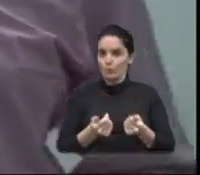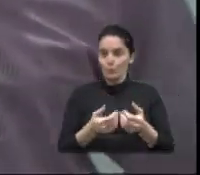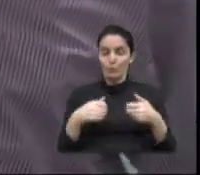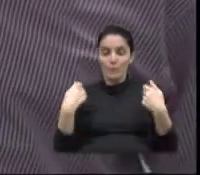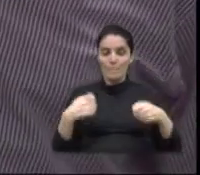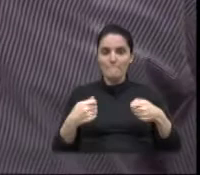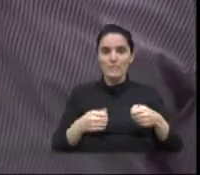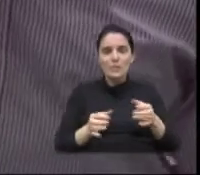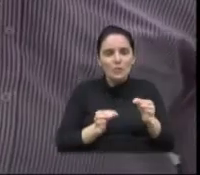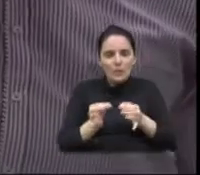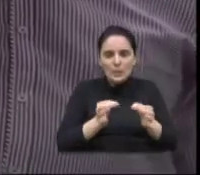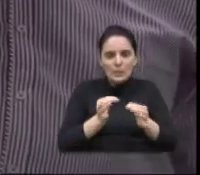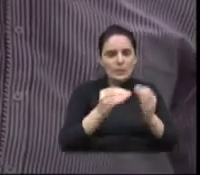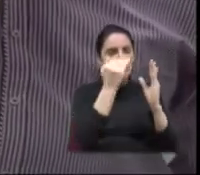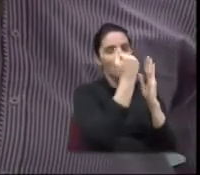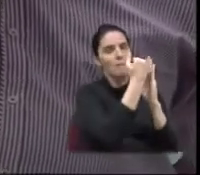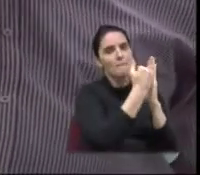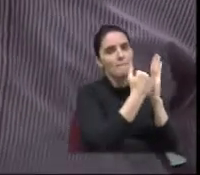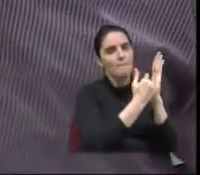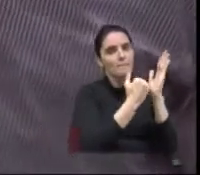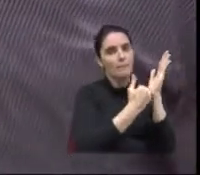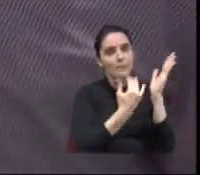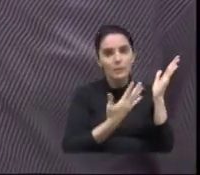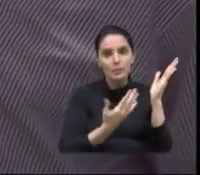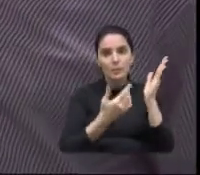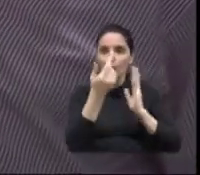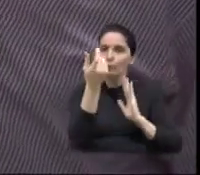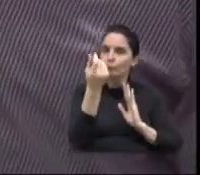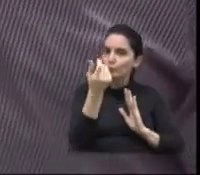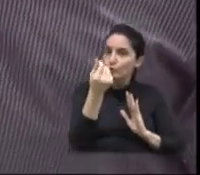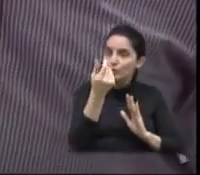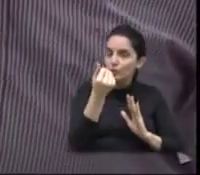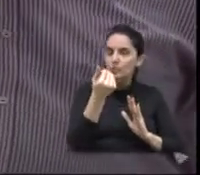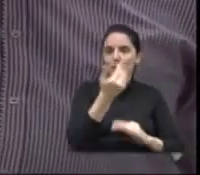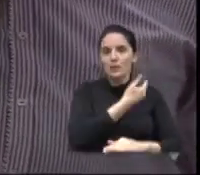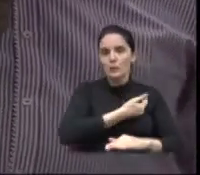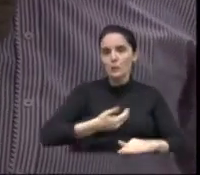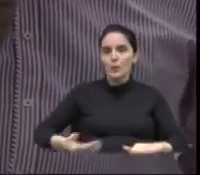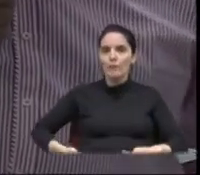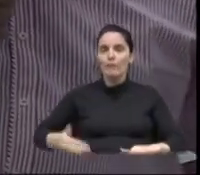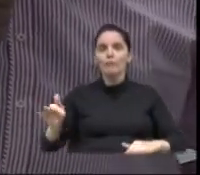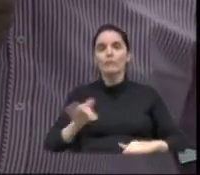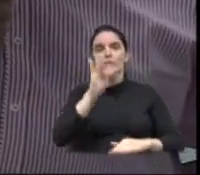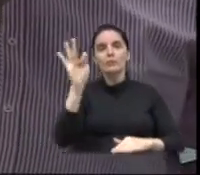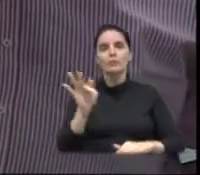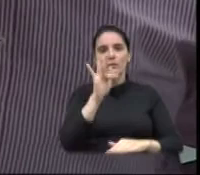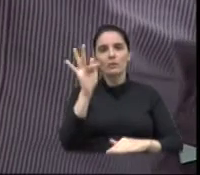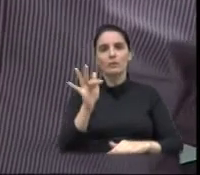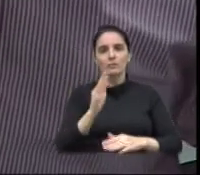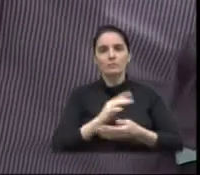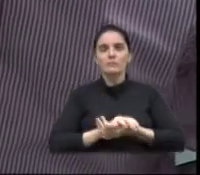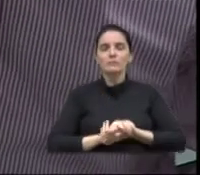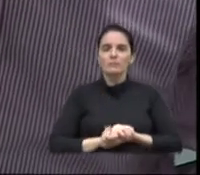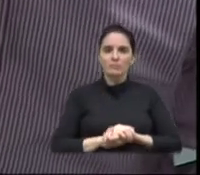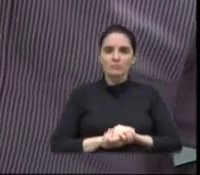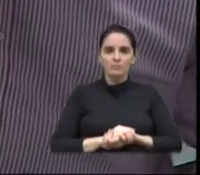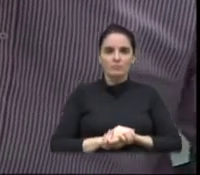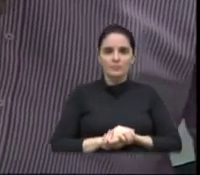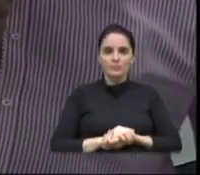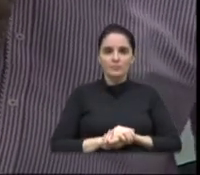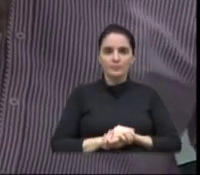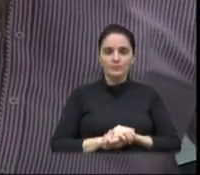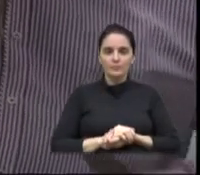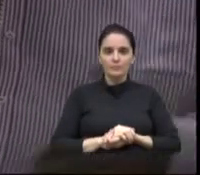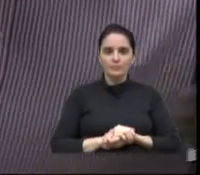organização, planejamento, tem que ter busca de recursos no governo federal. É isso que o prefeito Mário Botião está fazendo. É claro que